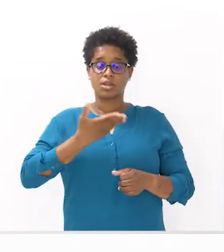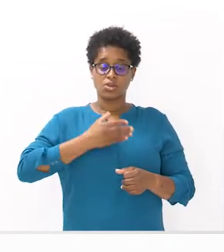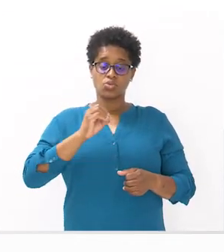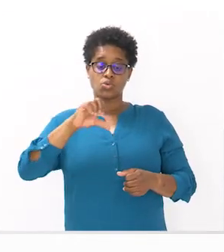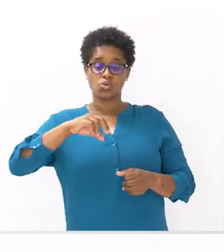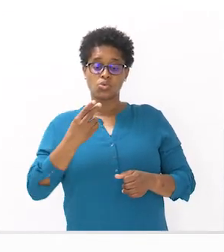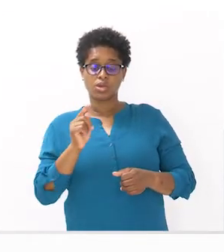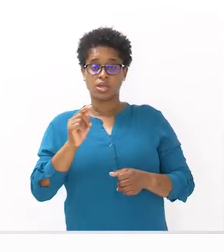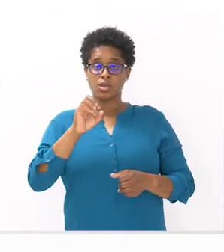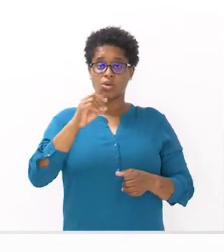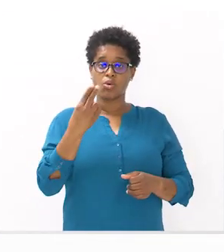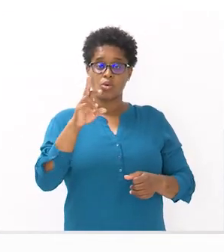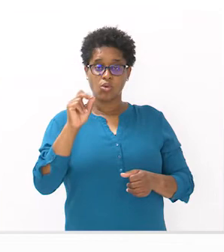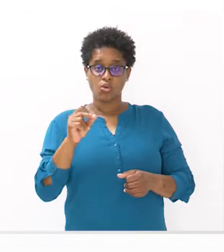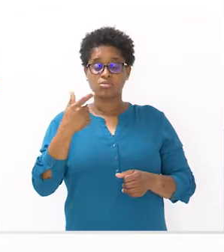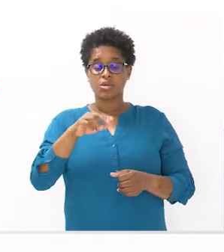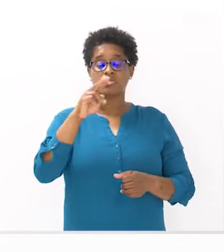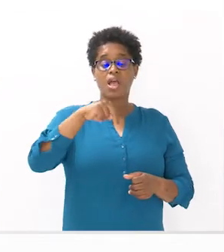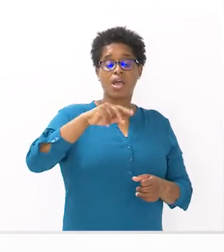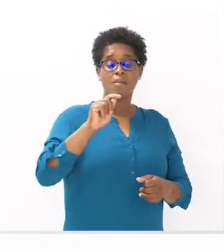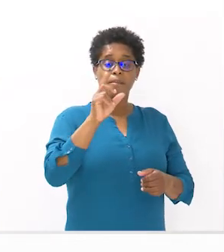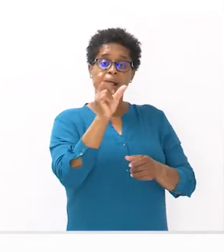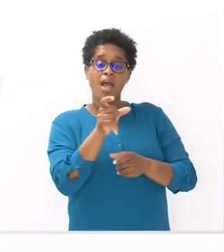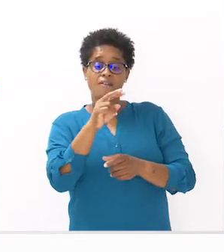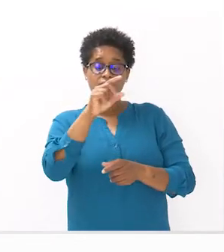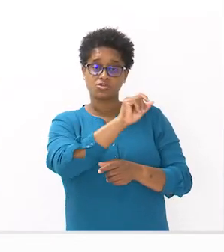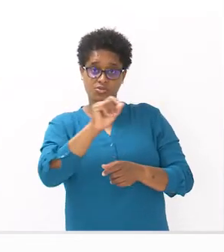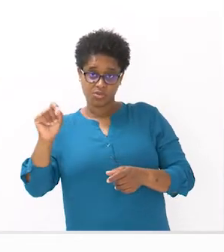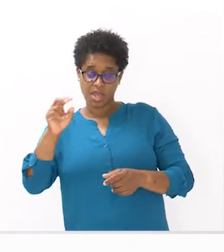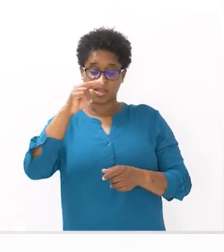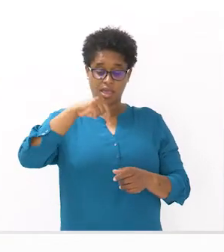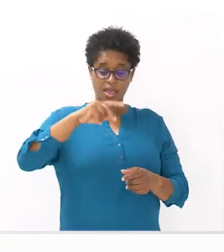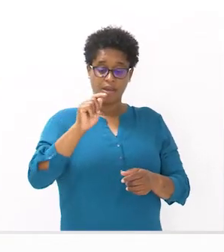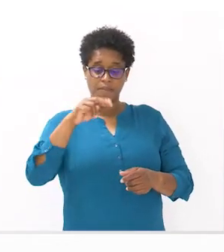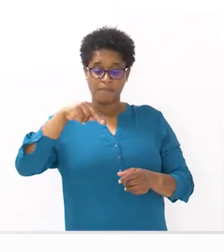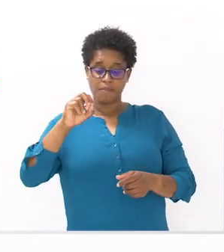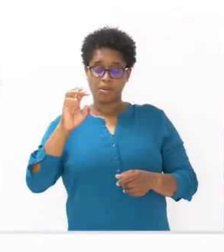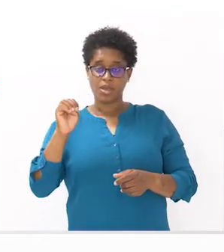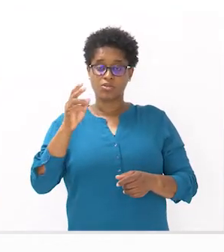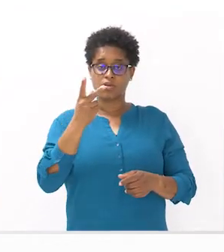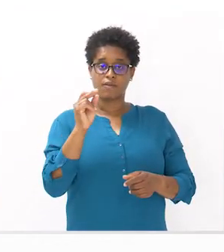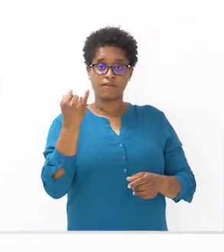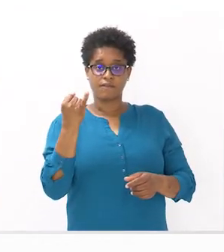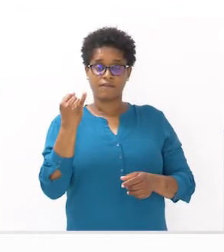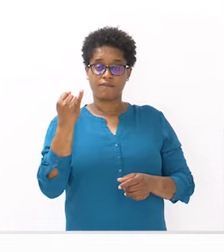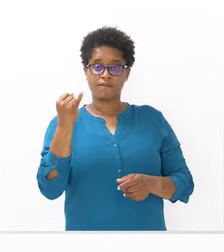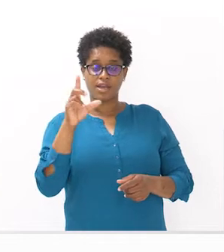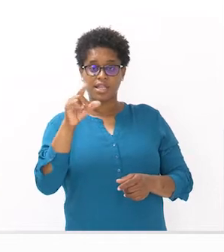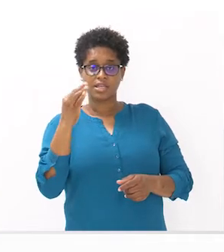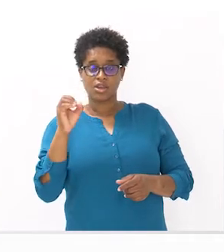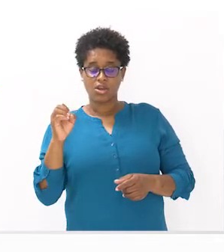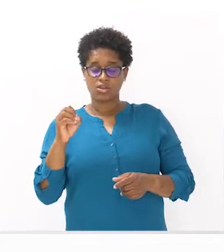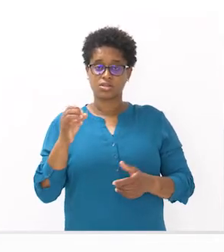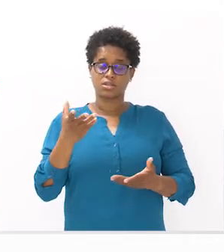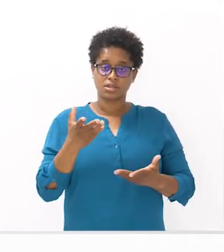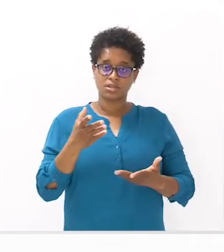Temos é menos valiosa do que a expressão sublinhada. Comparativo de superioridade,